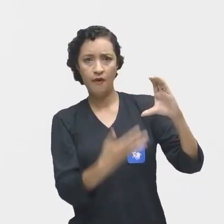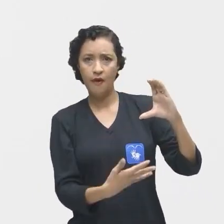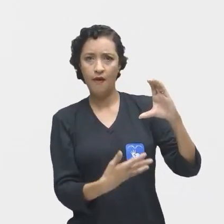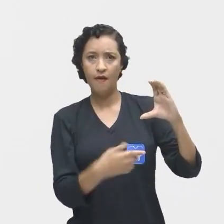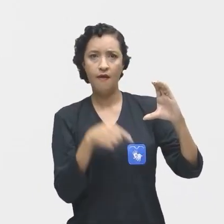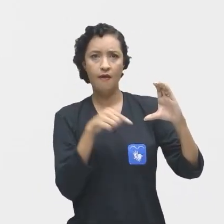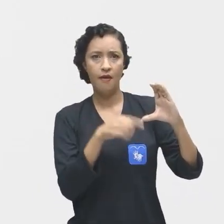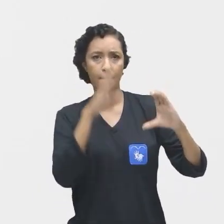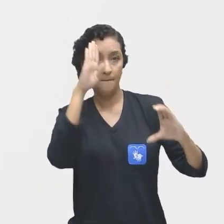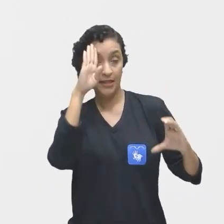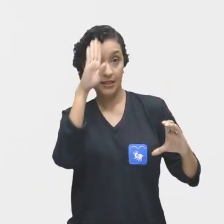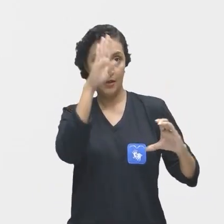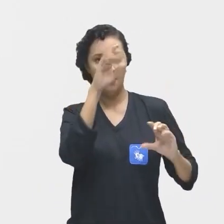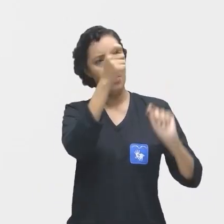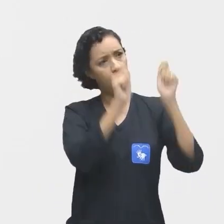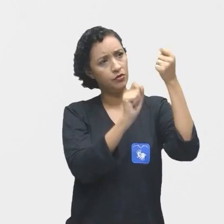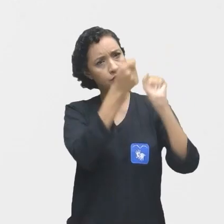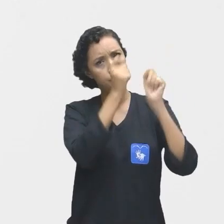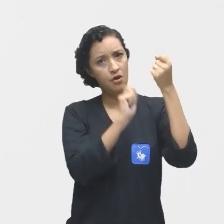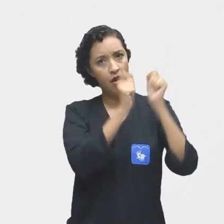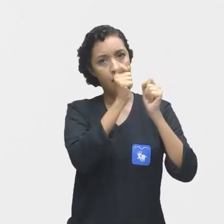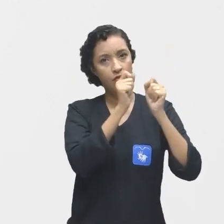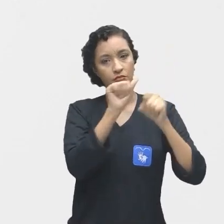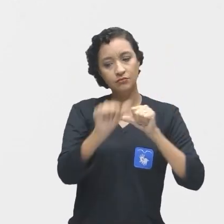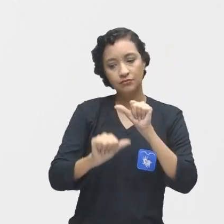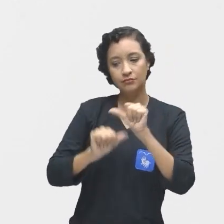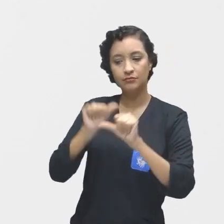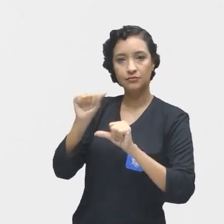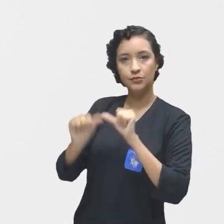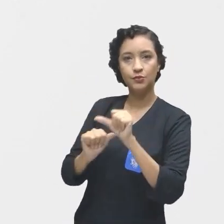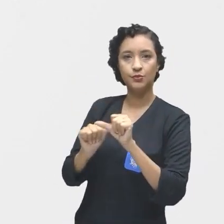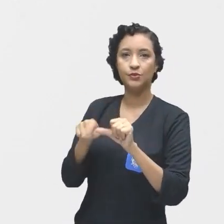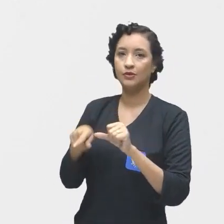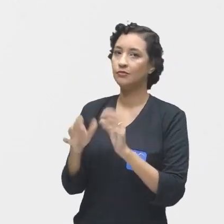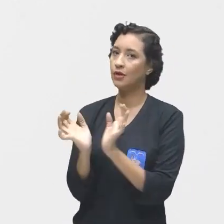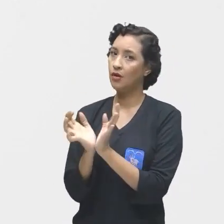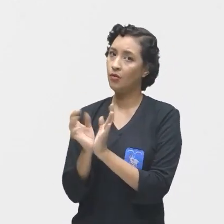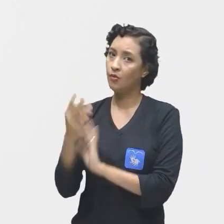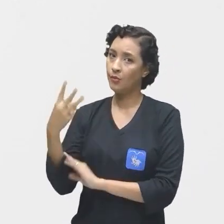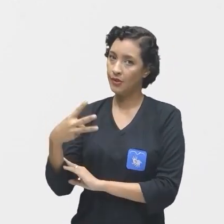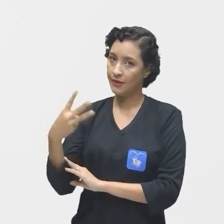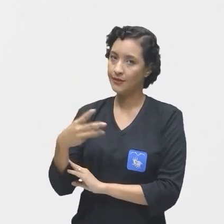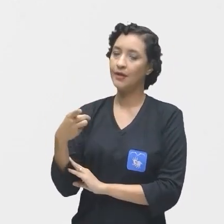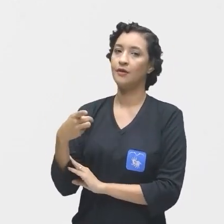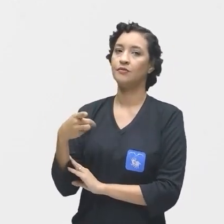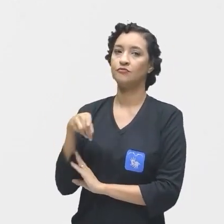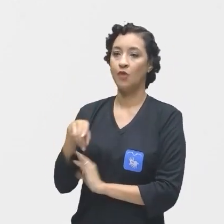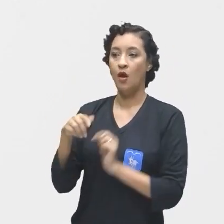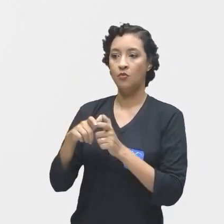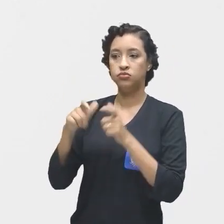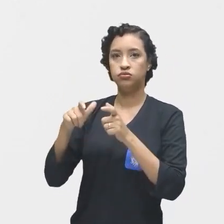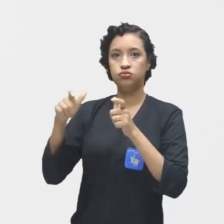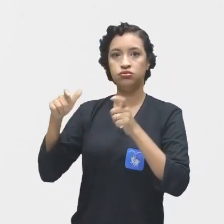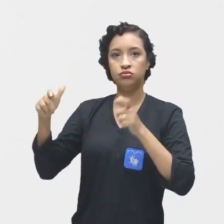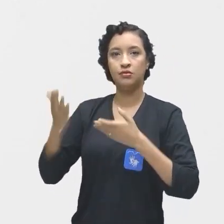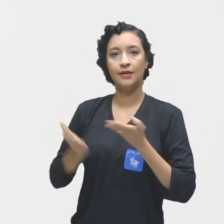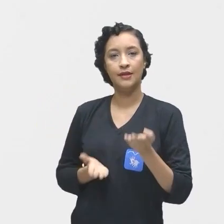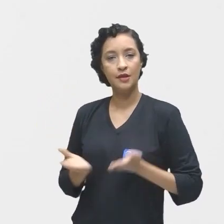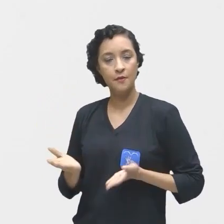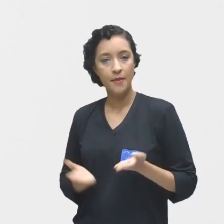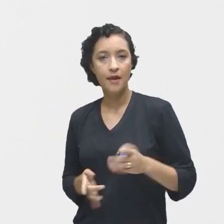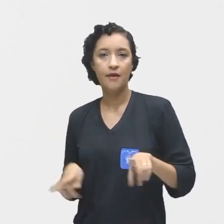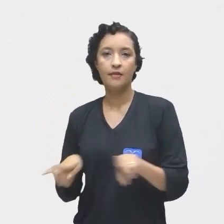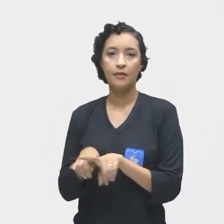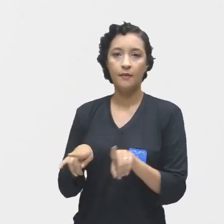da Zona Franca, para o papel de cidade terciária, polo de serviço e